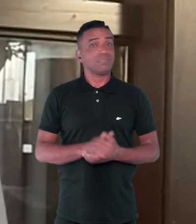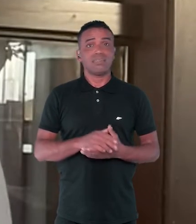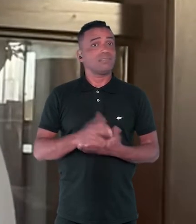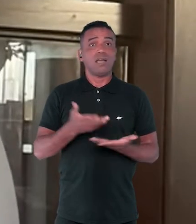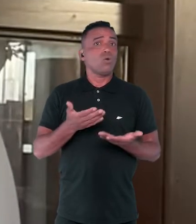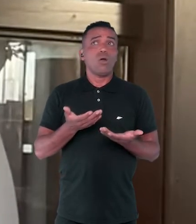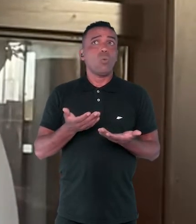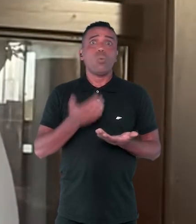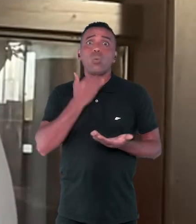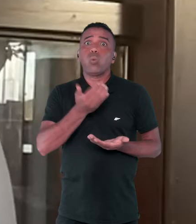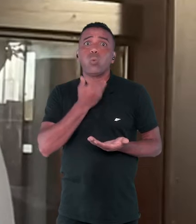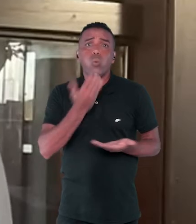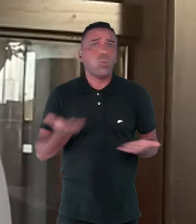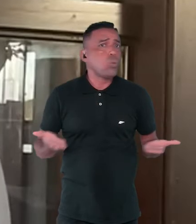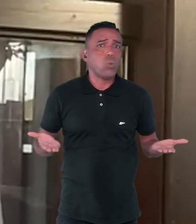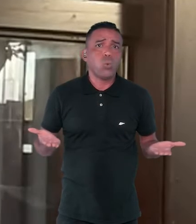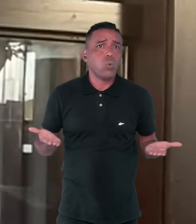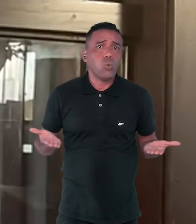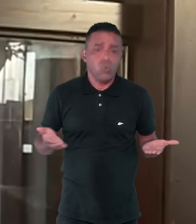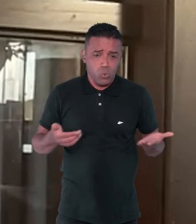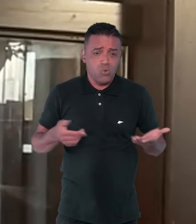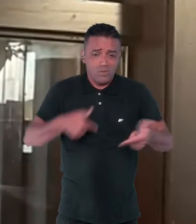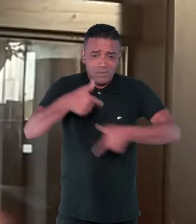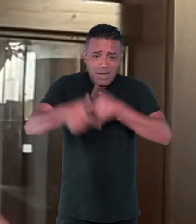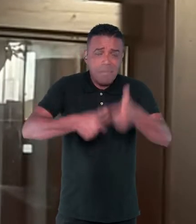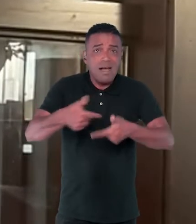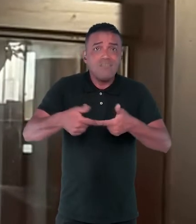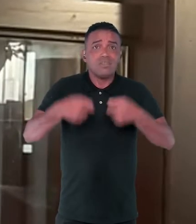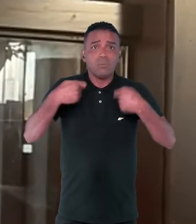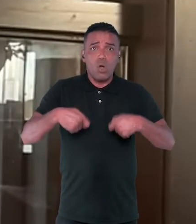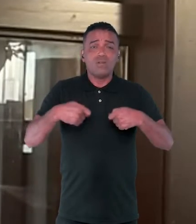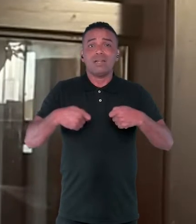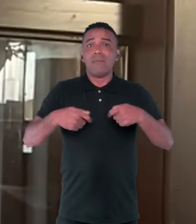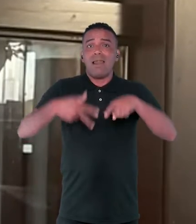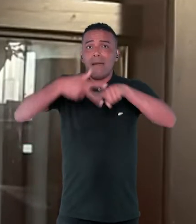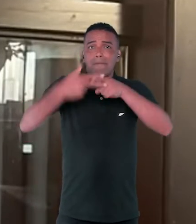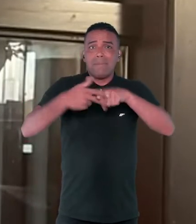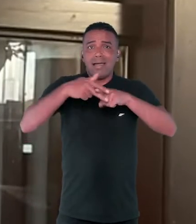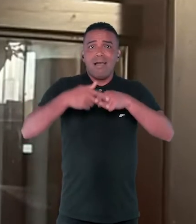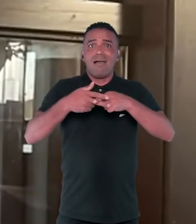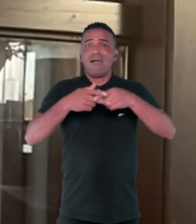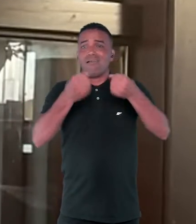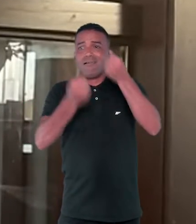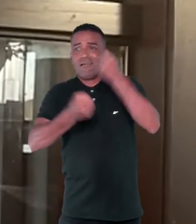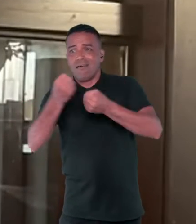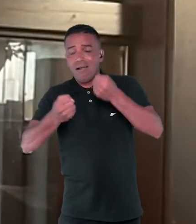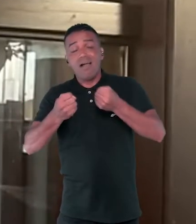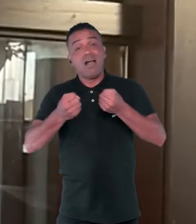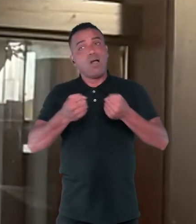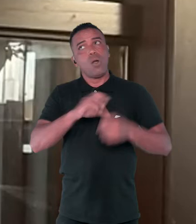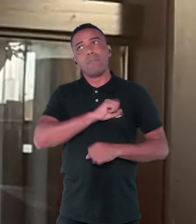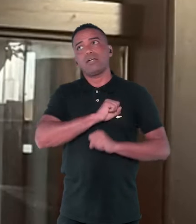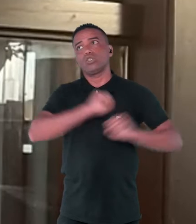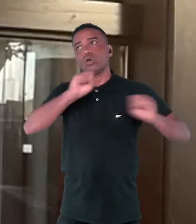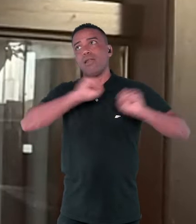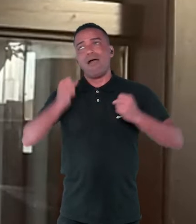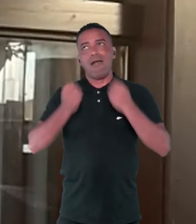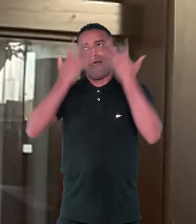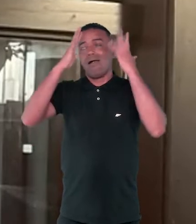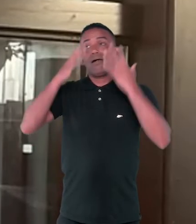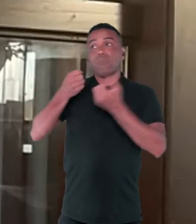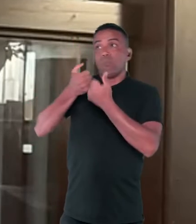Não dá para fazer, sabe? Você pode ser um torneiro mecânico sem ser apaixonado. Você pode ser um motorista de ônibus